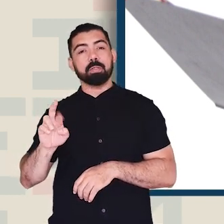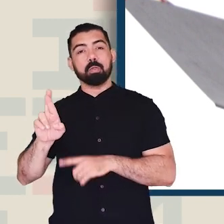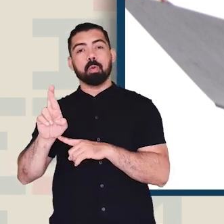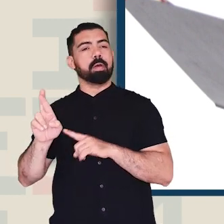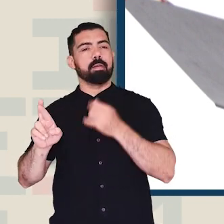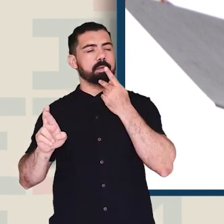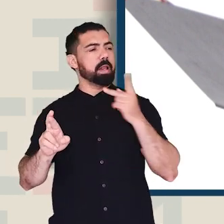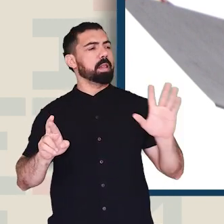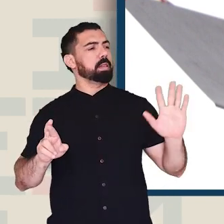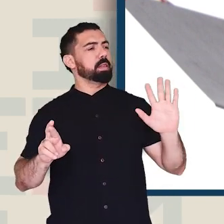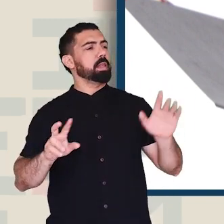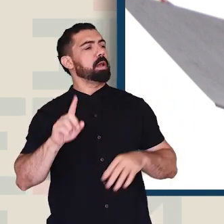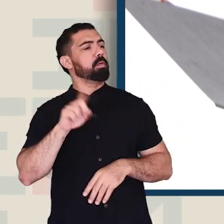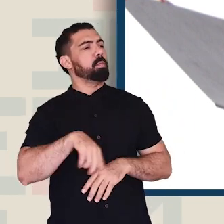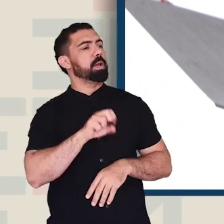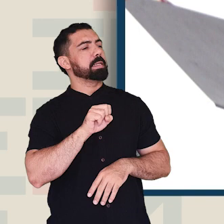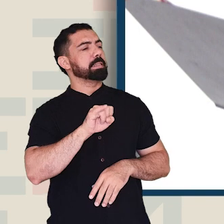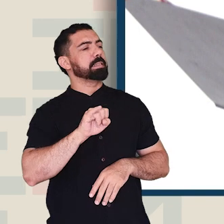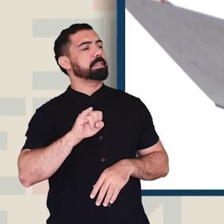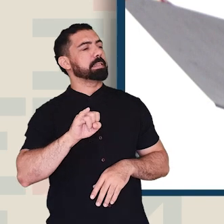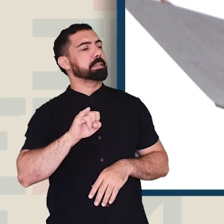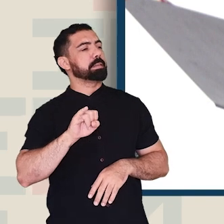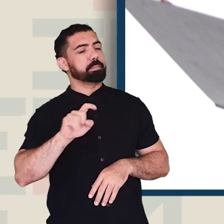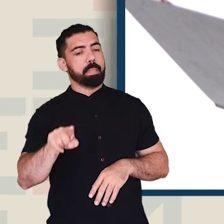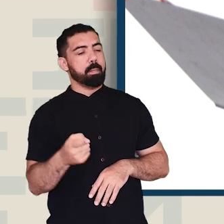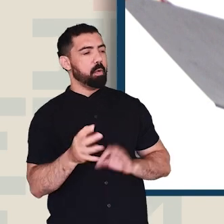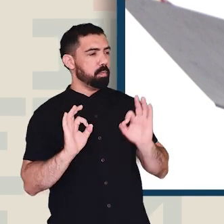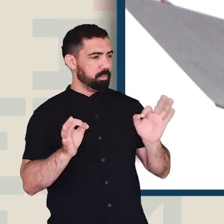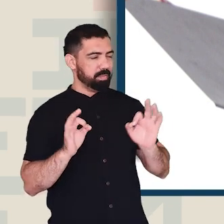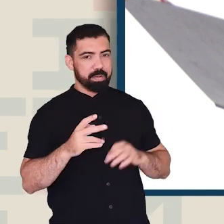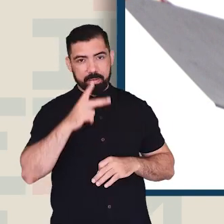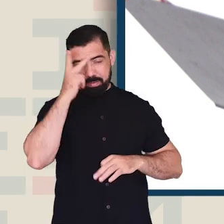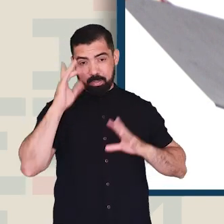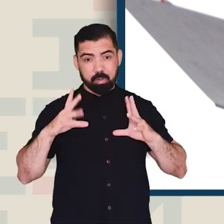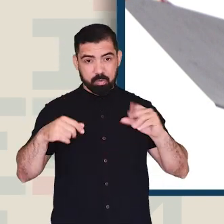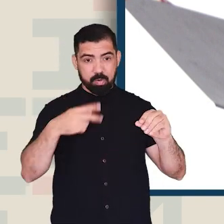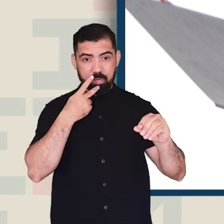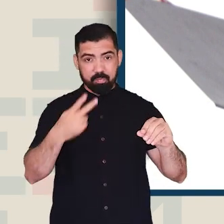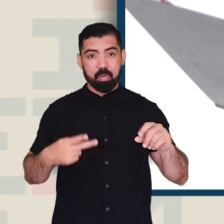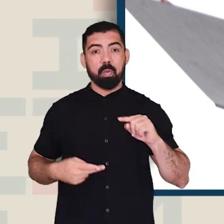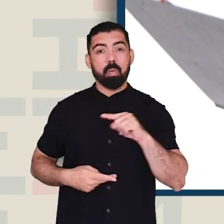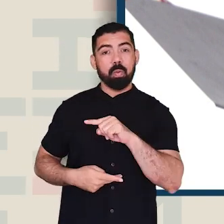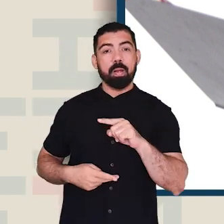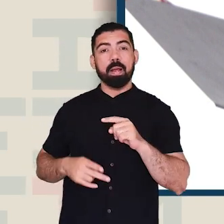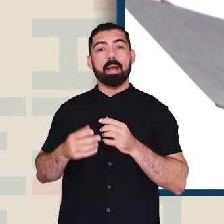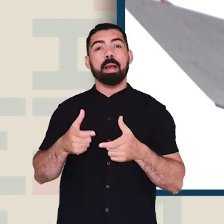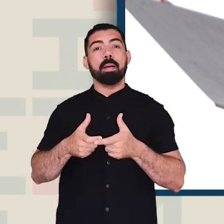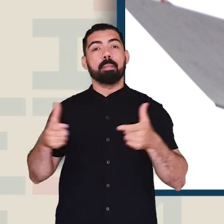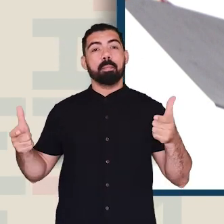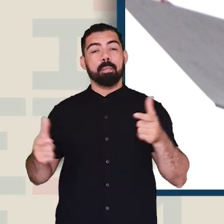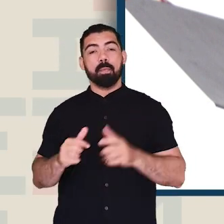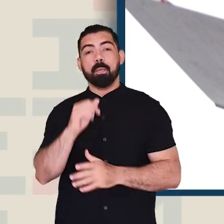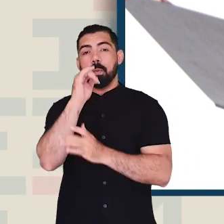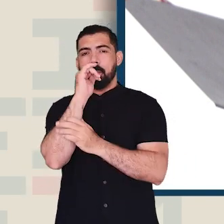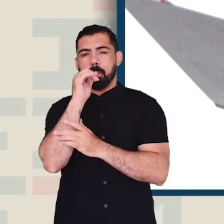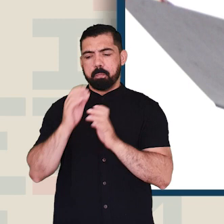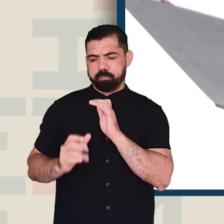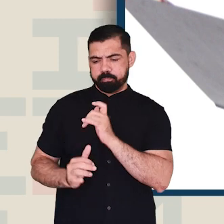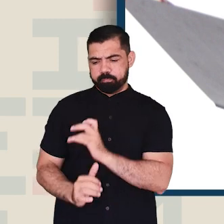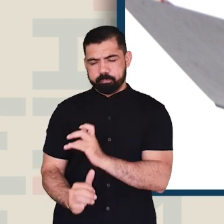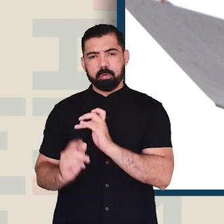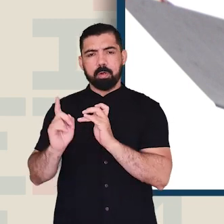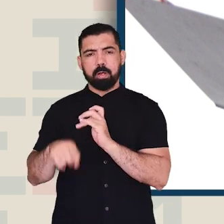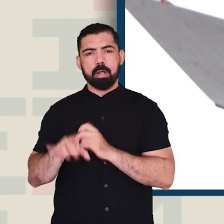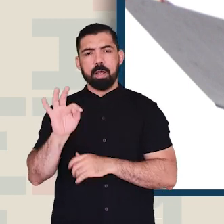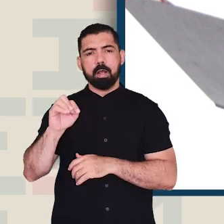né? Então tem aquela a briga, o cara, todo mundo diz que o saxofonista, a maioria gosta de tocar nos tons que